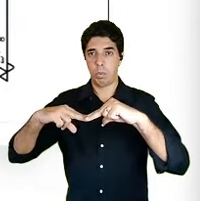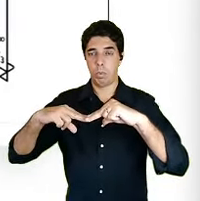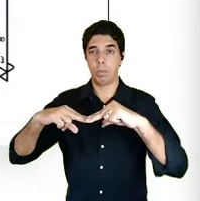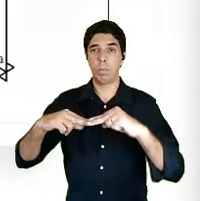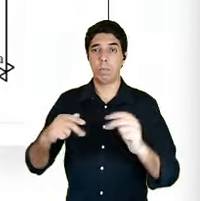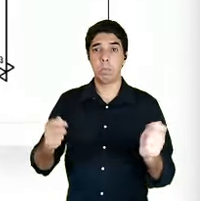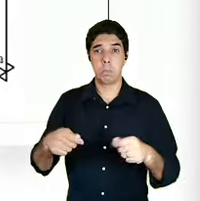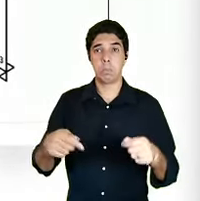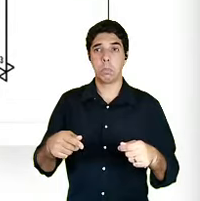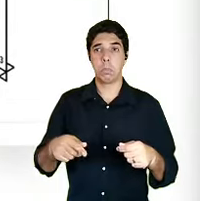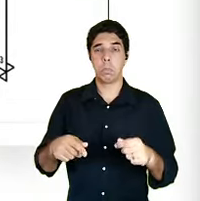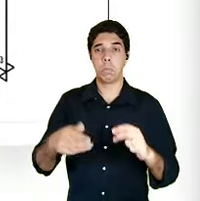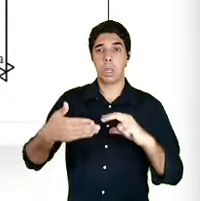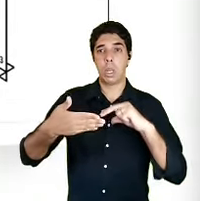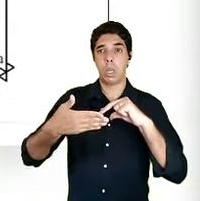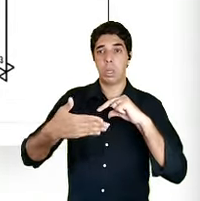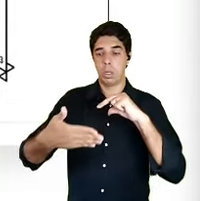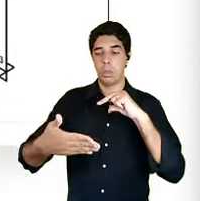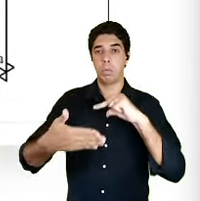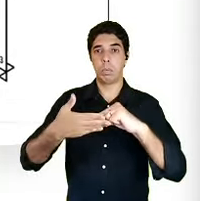Eu utilizei agora um plano lateral.